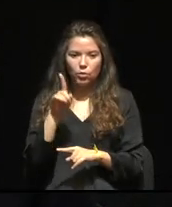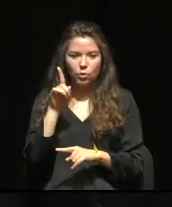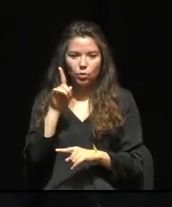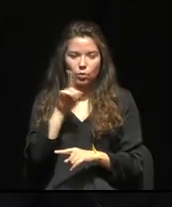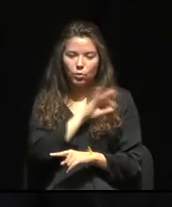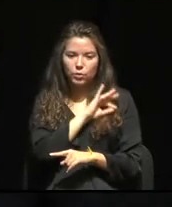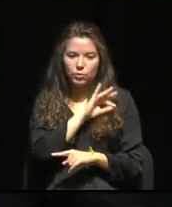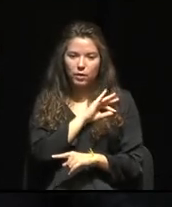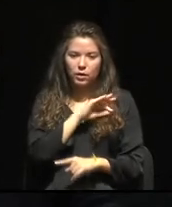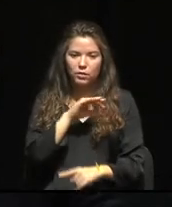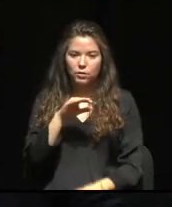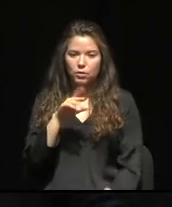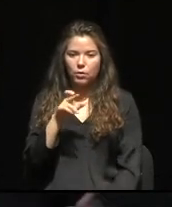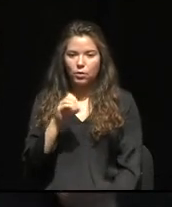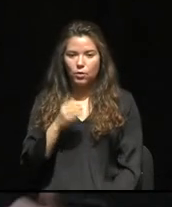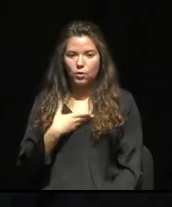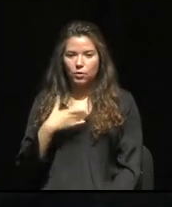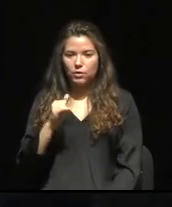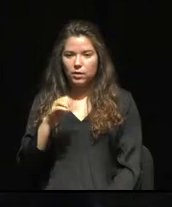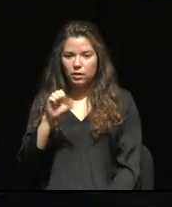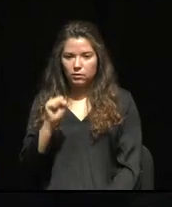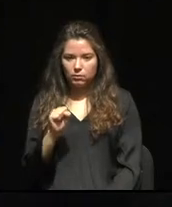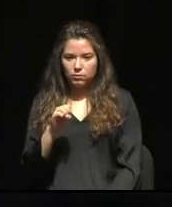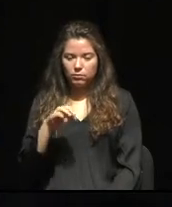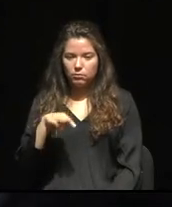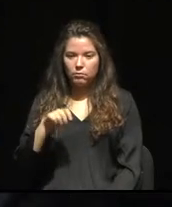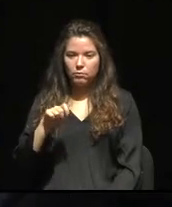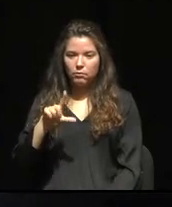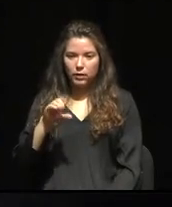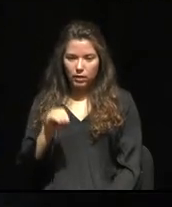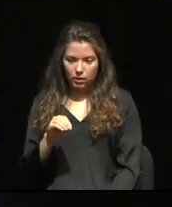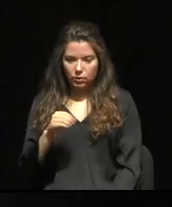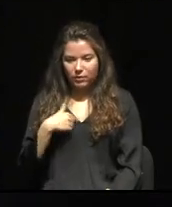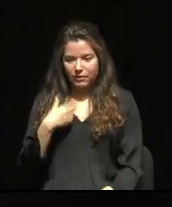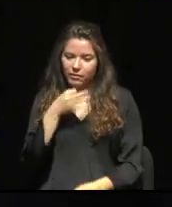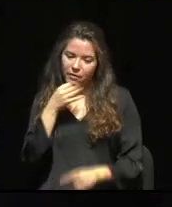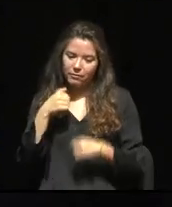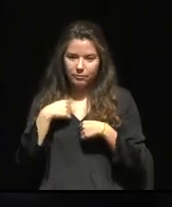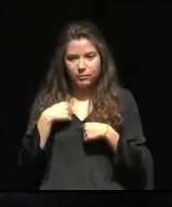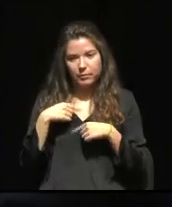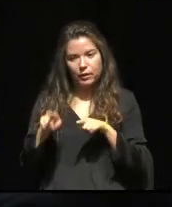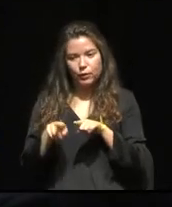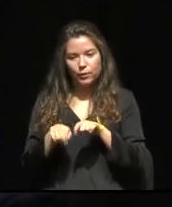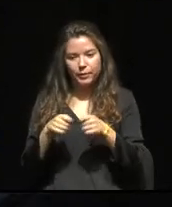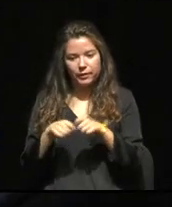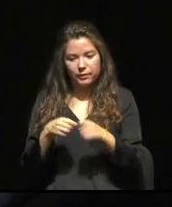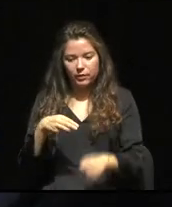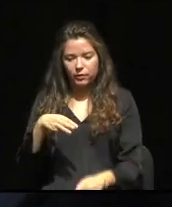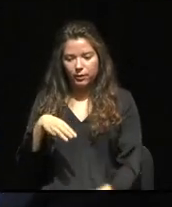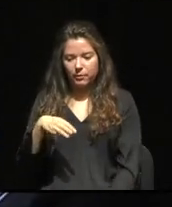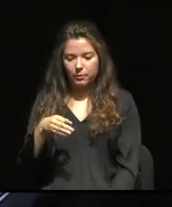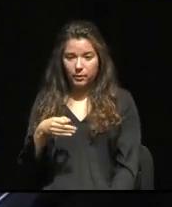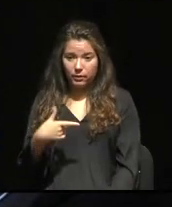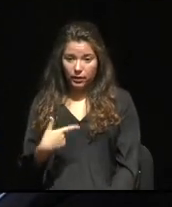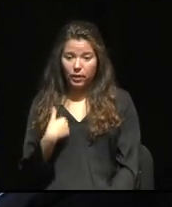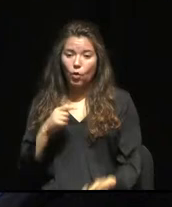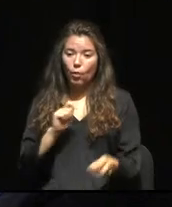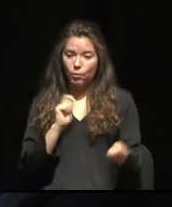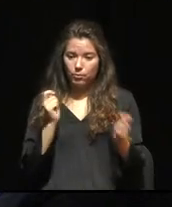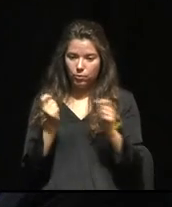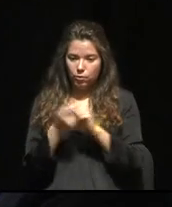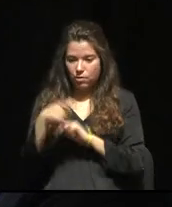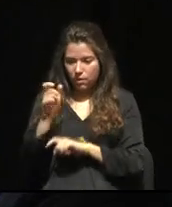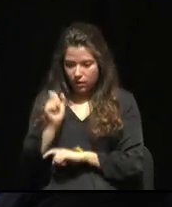de Melo Gonçalves que falava por mim em nome do mpt é preciso ter um certo cuidado com isto eu por acaso alterei